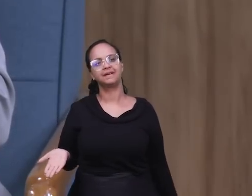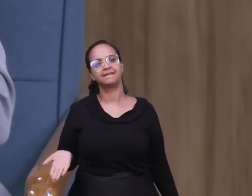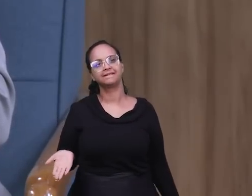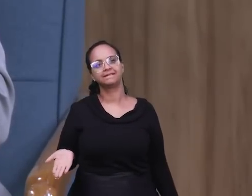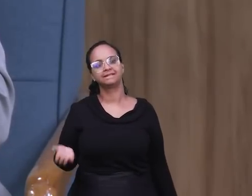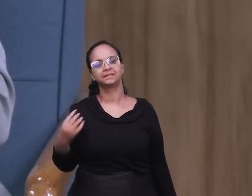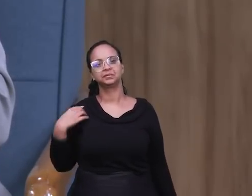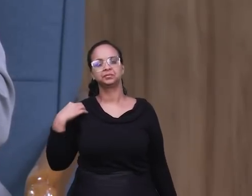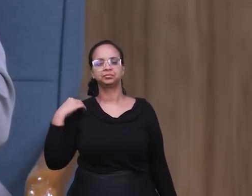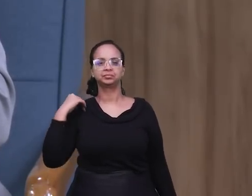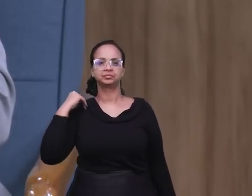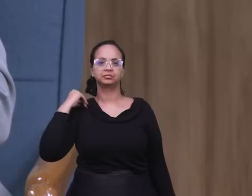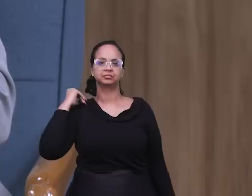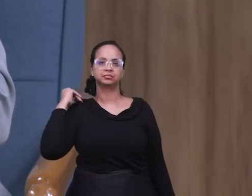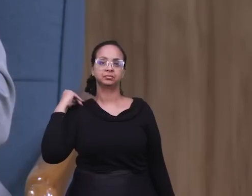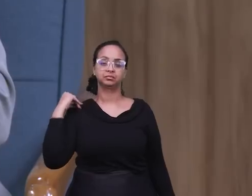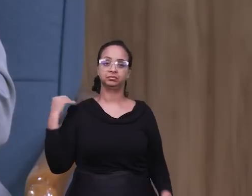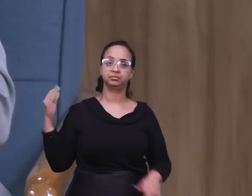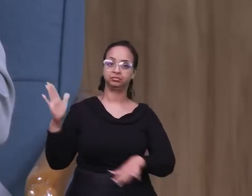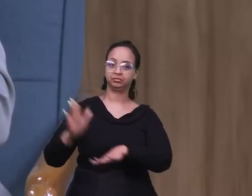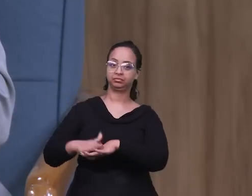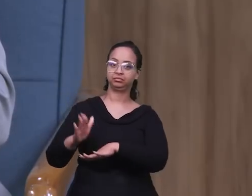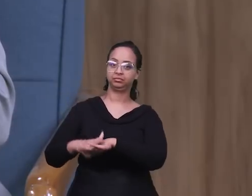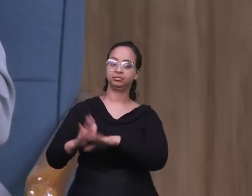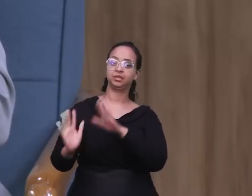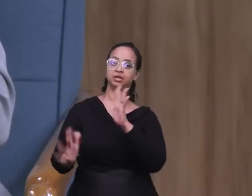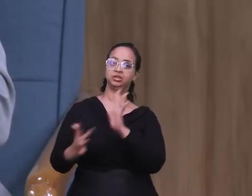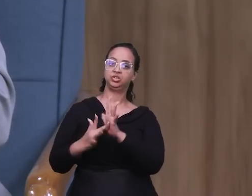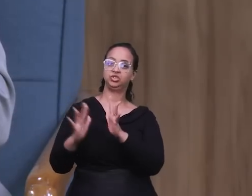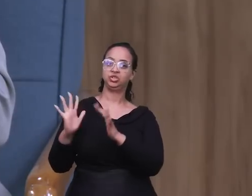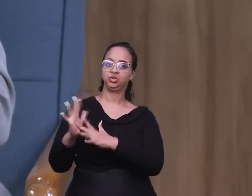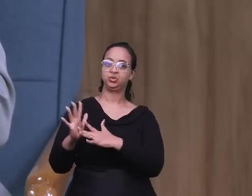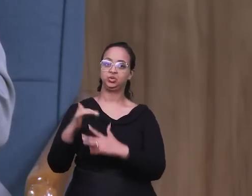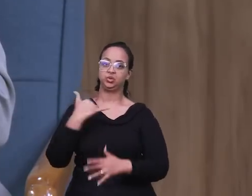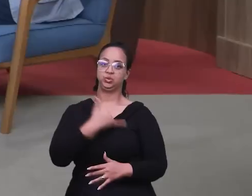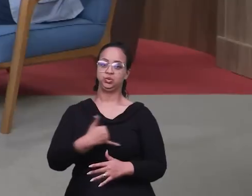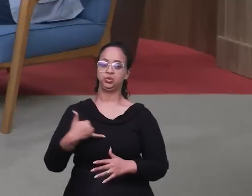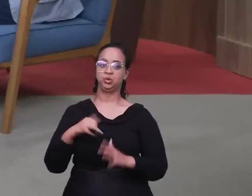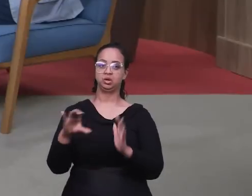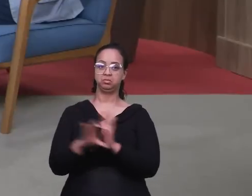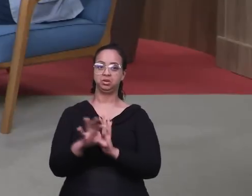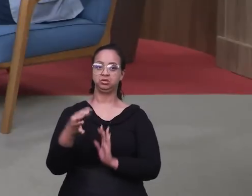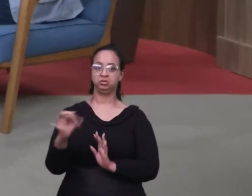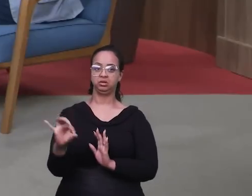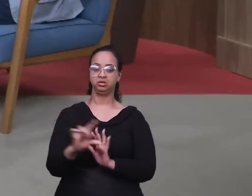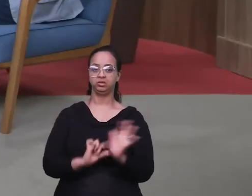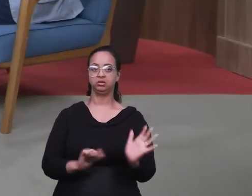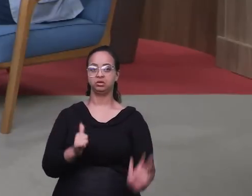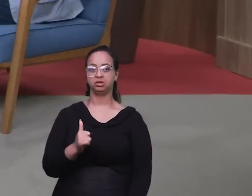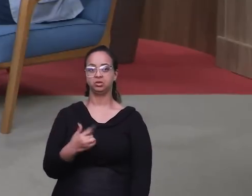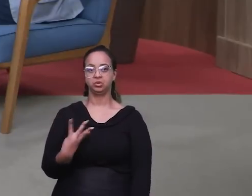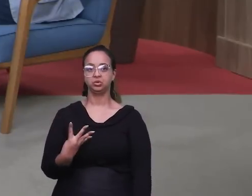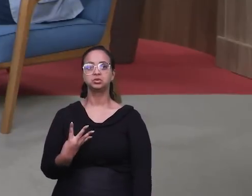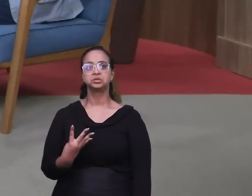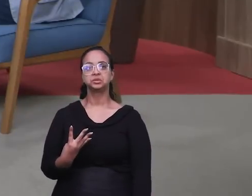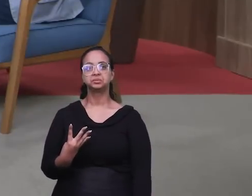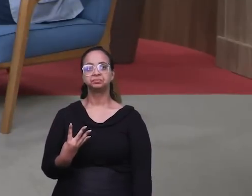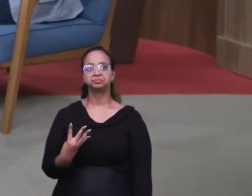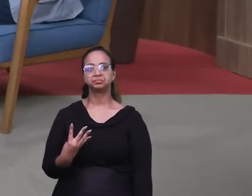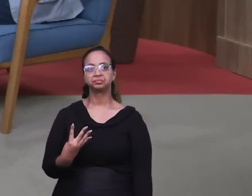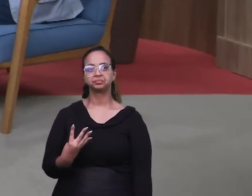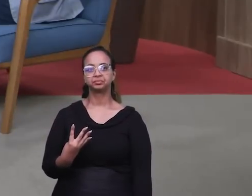que está presente. E o próprio Senhor Jesus, né, em João capítulo 10, verso 14, nós vamos ler